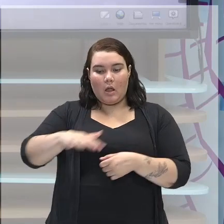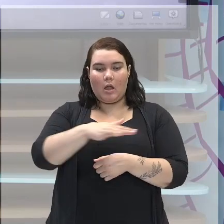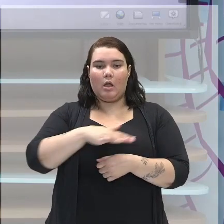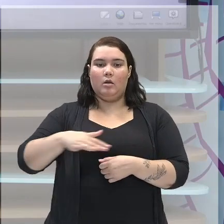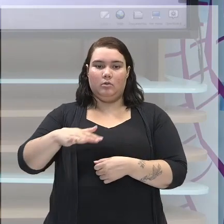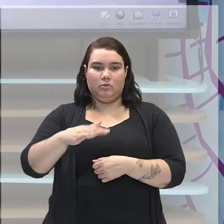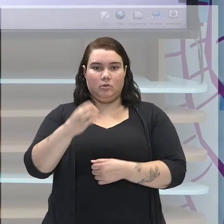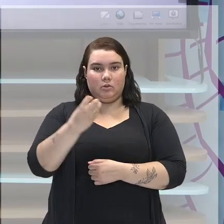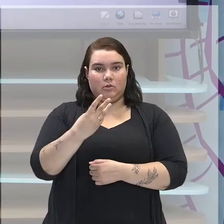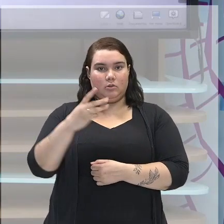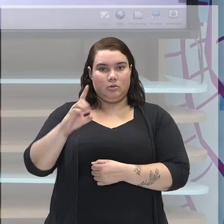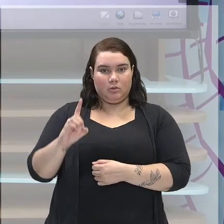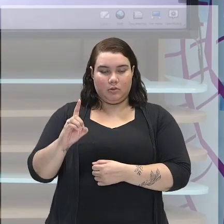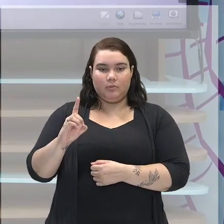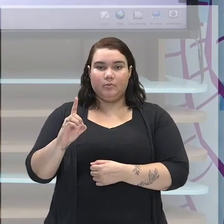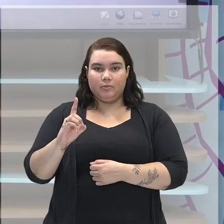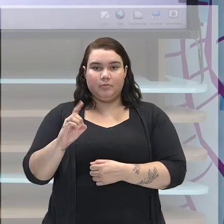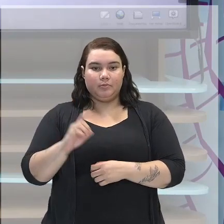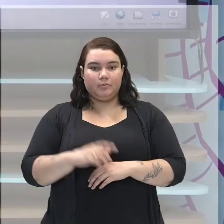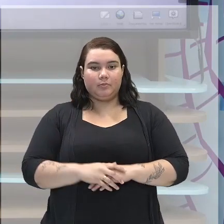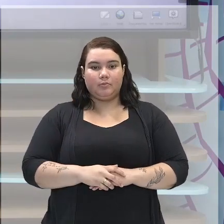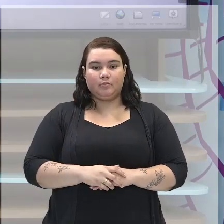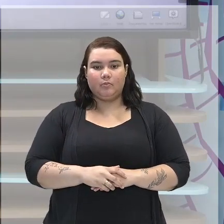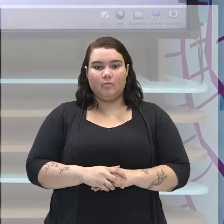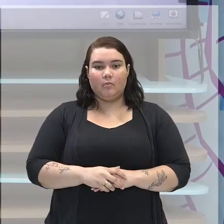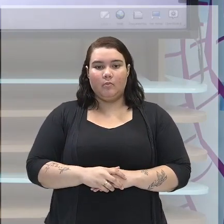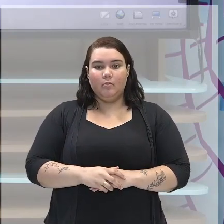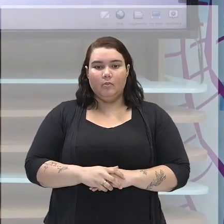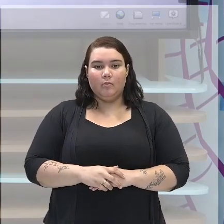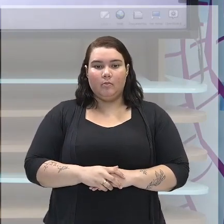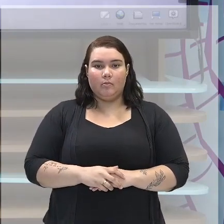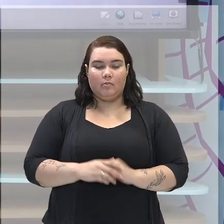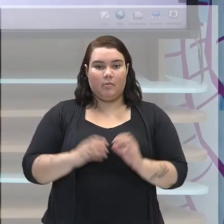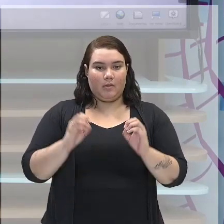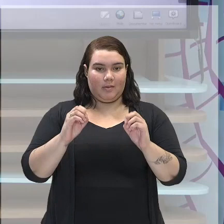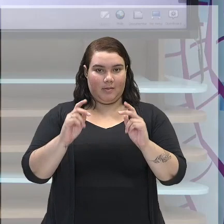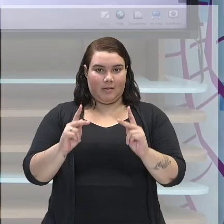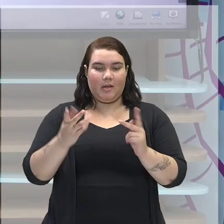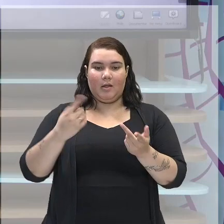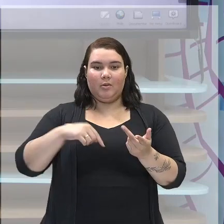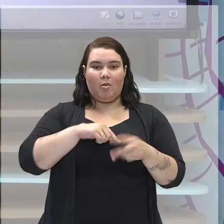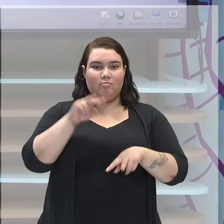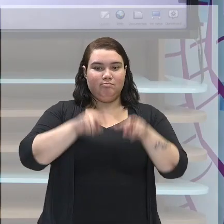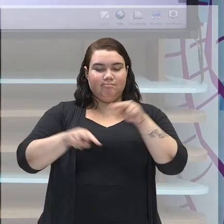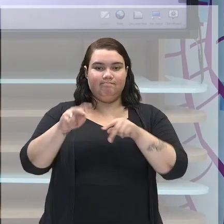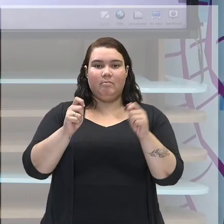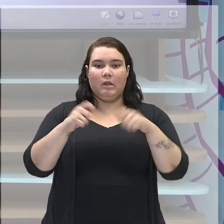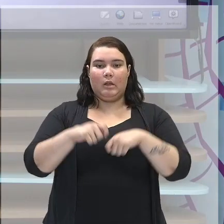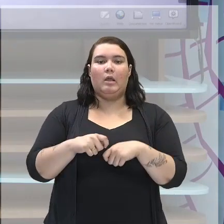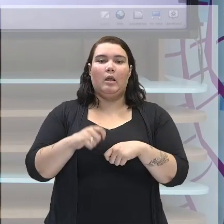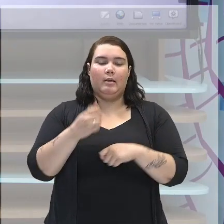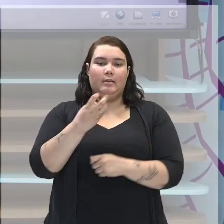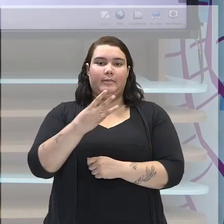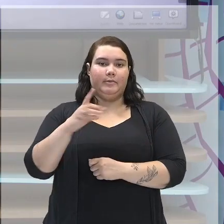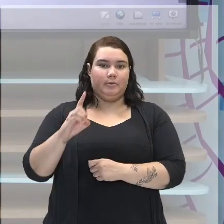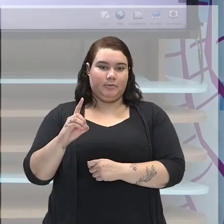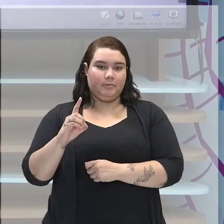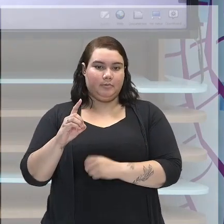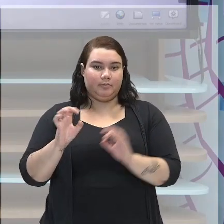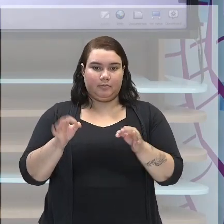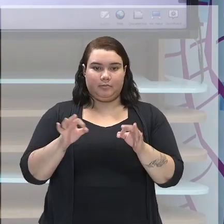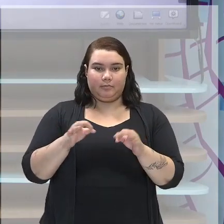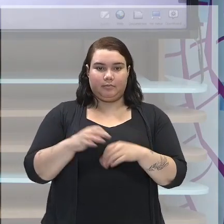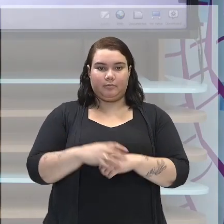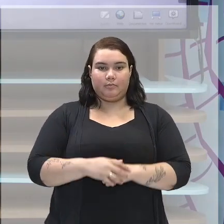no espaço tridimensional, ou seja, na nossa visão 3D. Então, lembrando disso, certo? Que